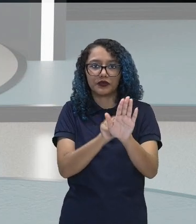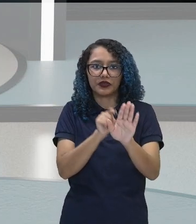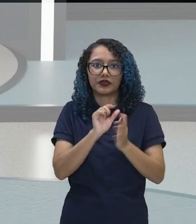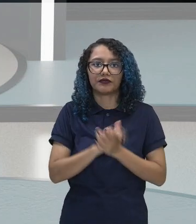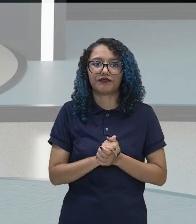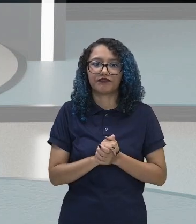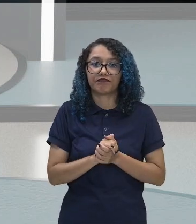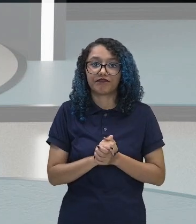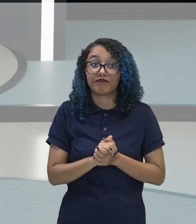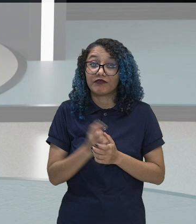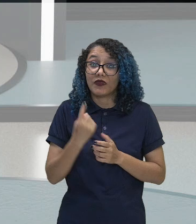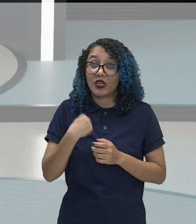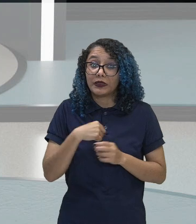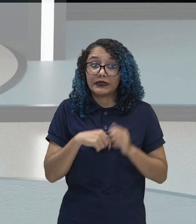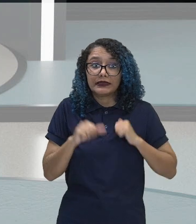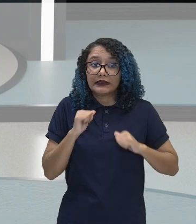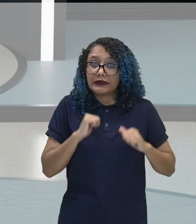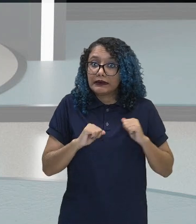com o resultado.